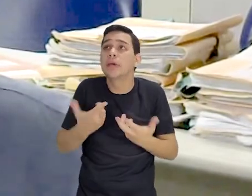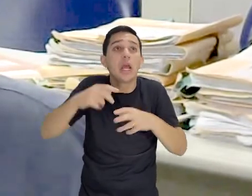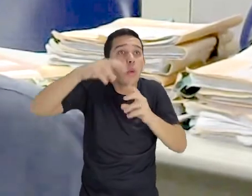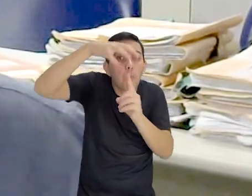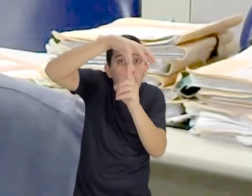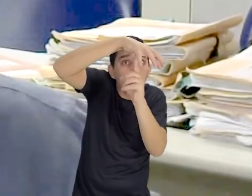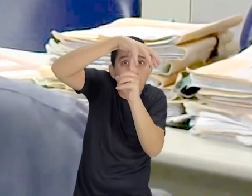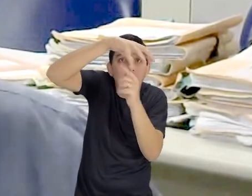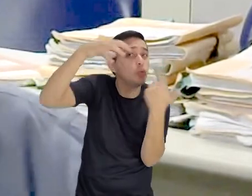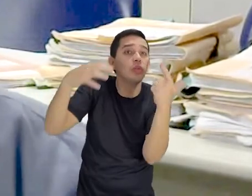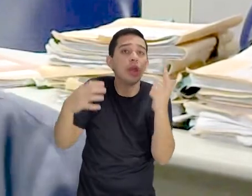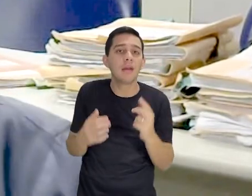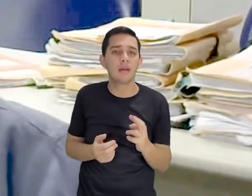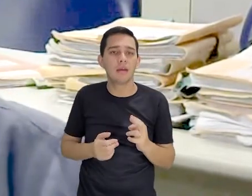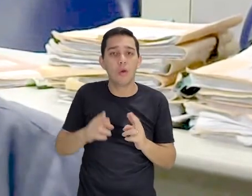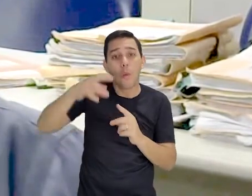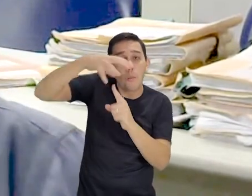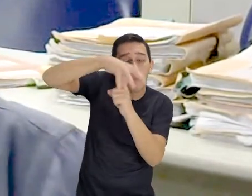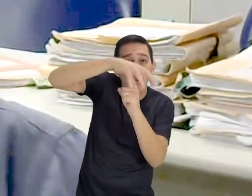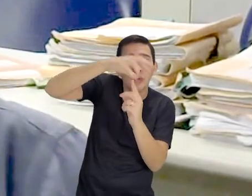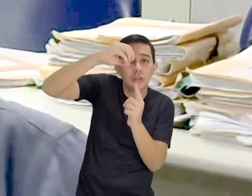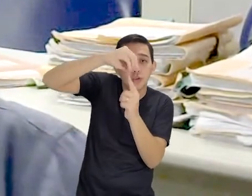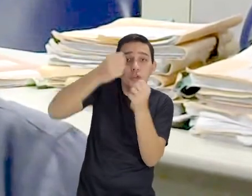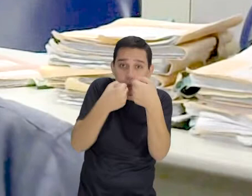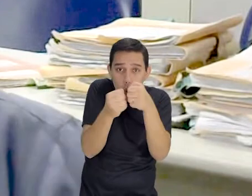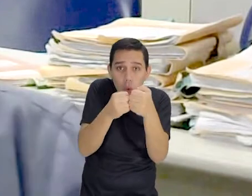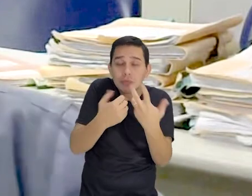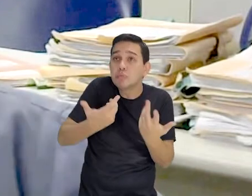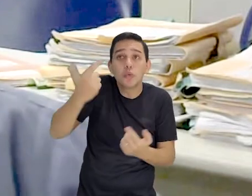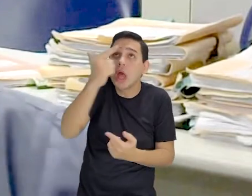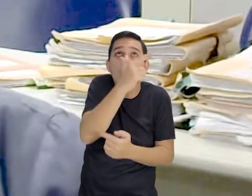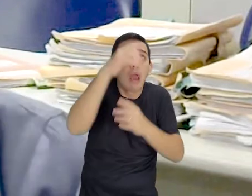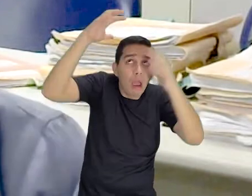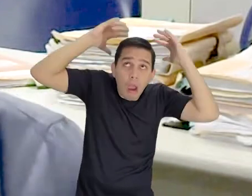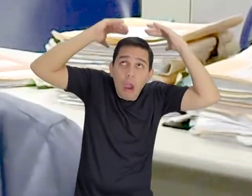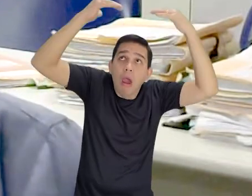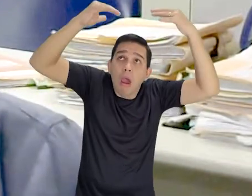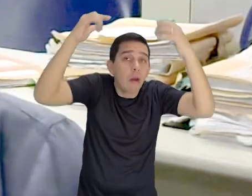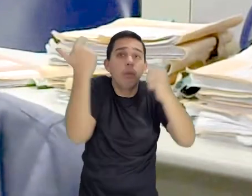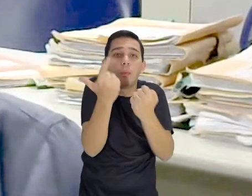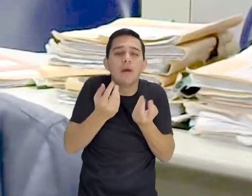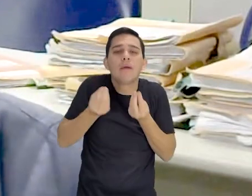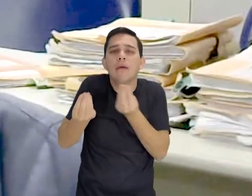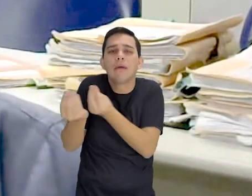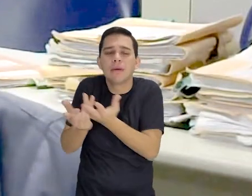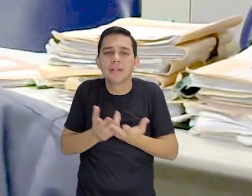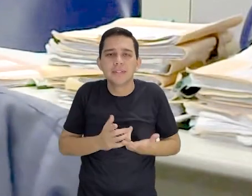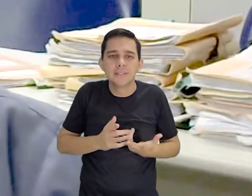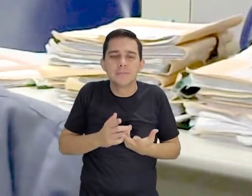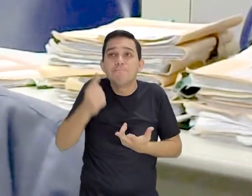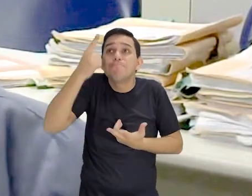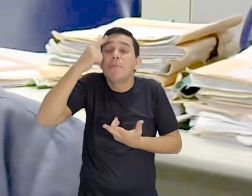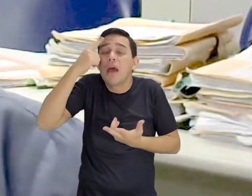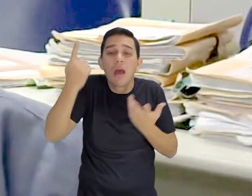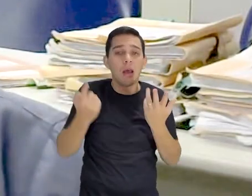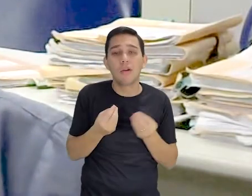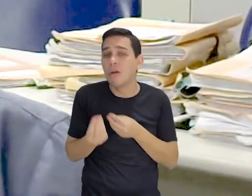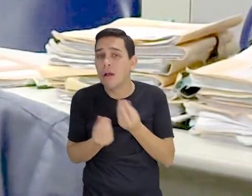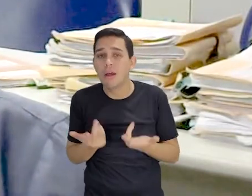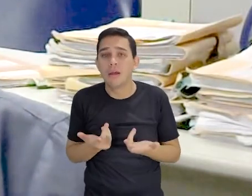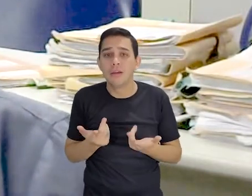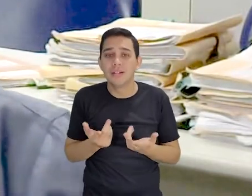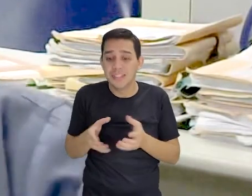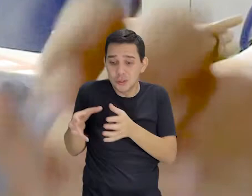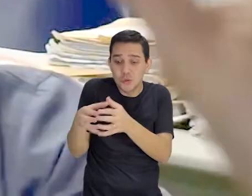autonomia de deslocamento, principalmente nessas condições e principalmente se levarmos em conta todos esses